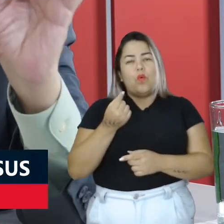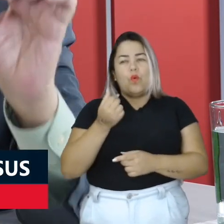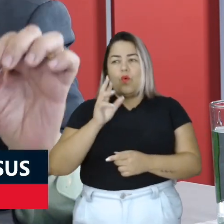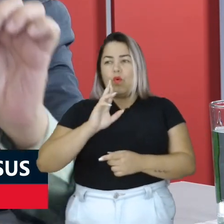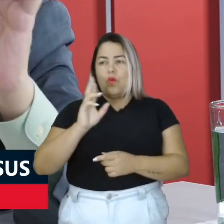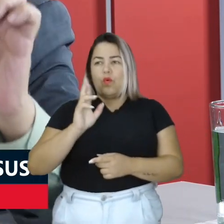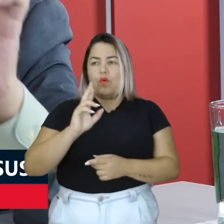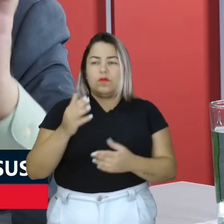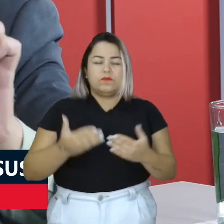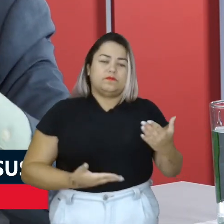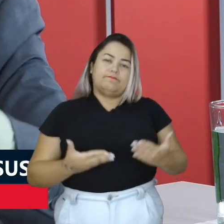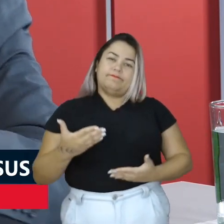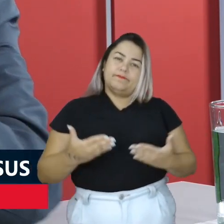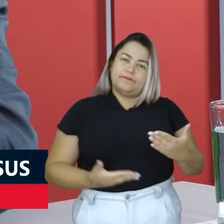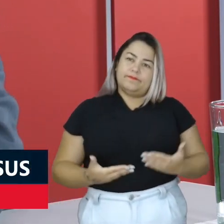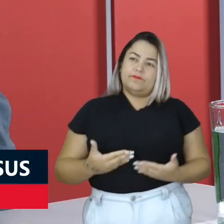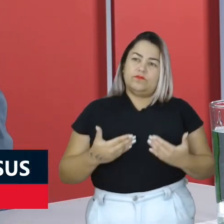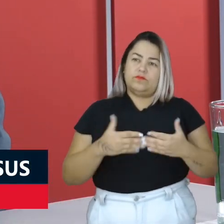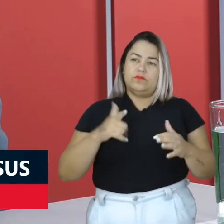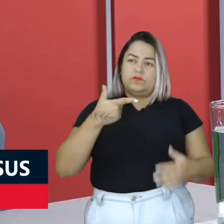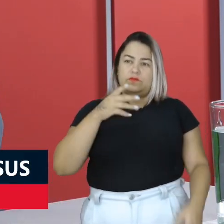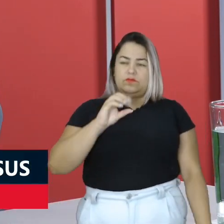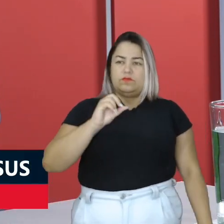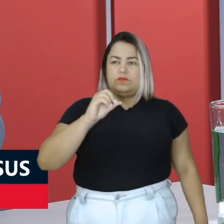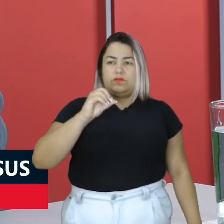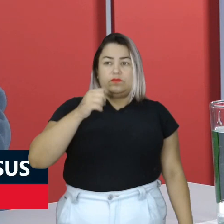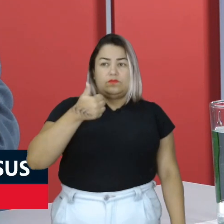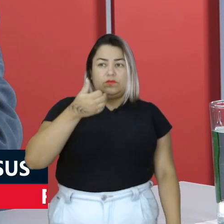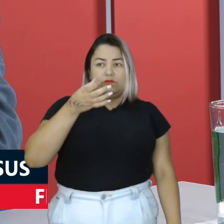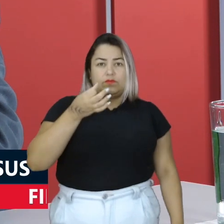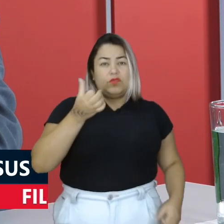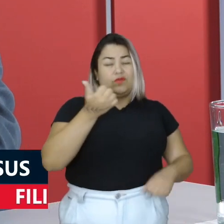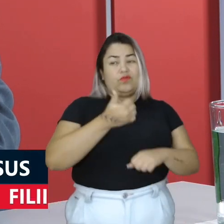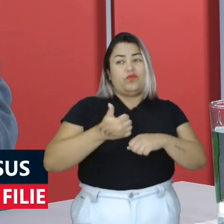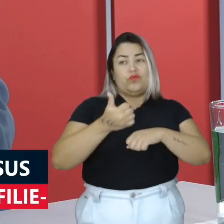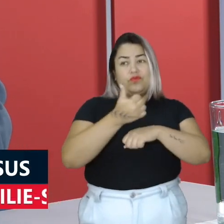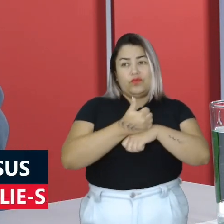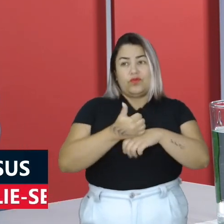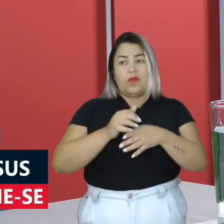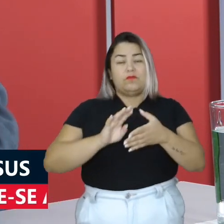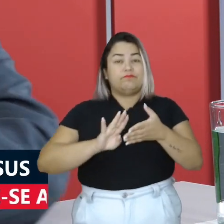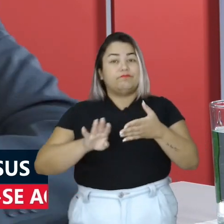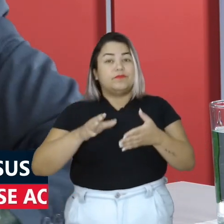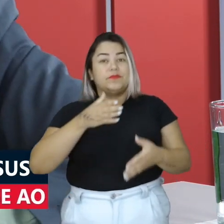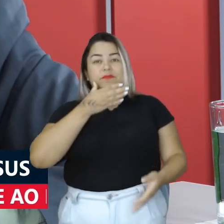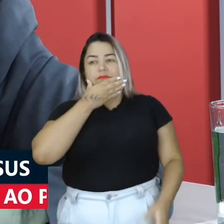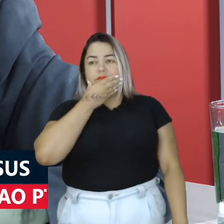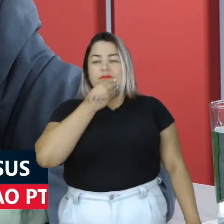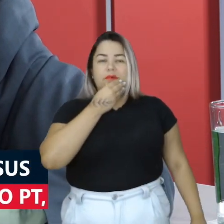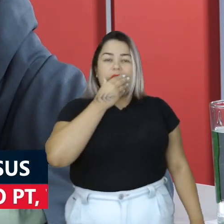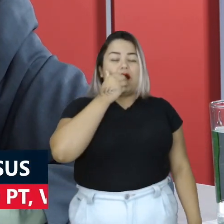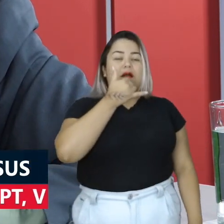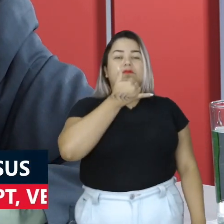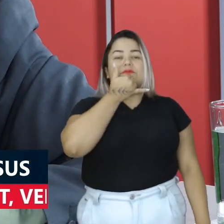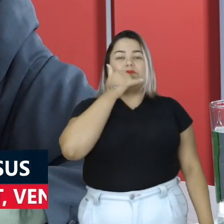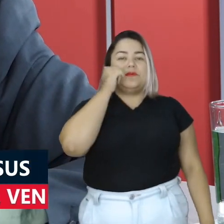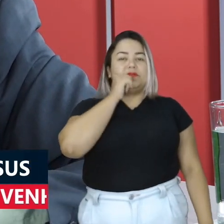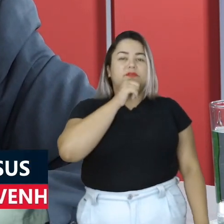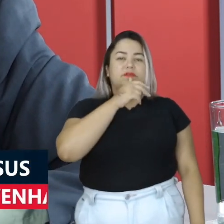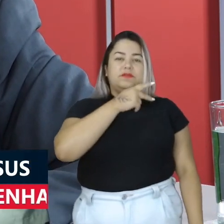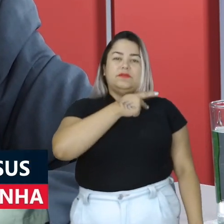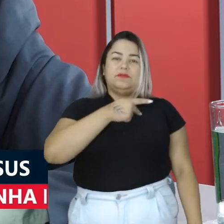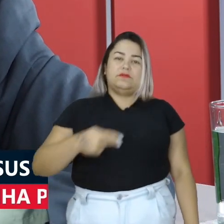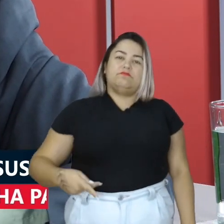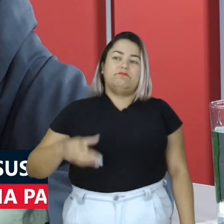Nenhum serviço que foi inaugurado depois de 2016, depois do golpe que tirou a presidenta Dilma, tinha sido incorporado ao financiamento do SUS.